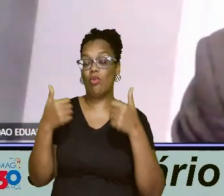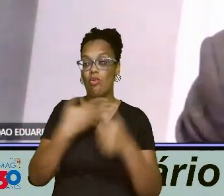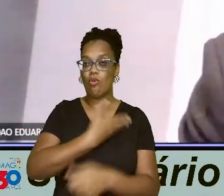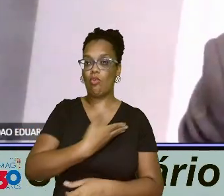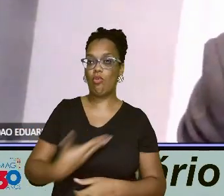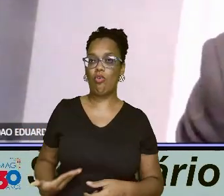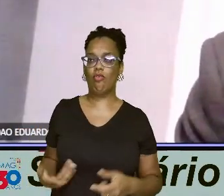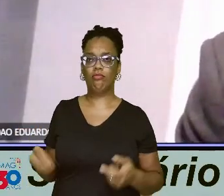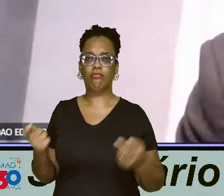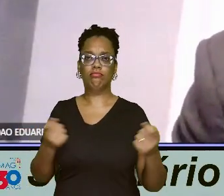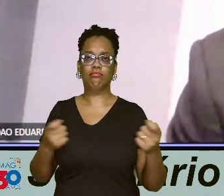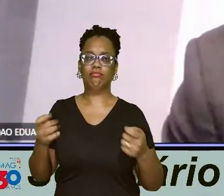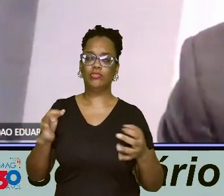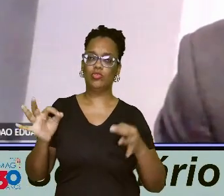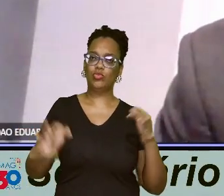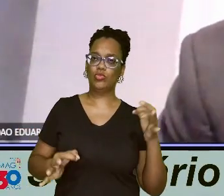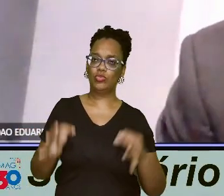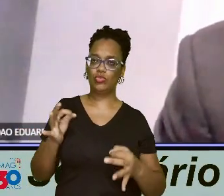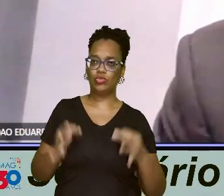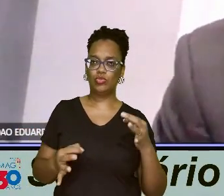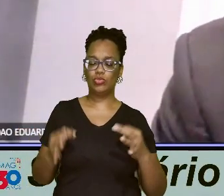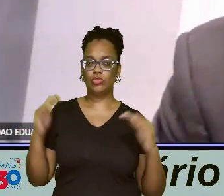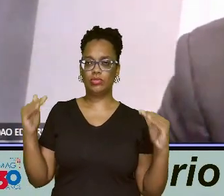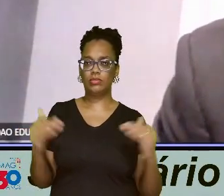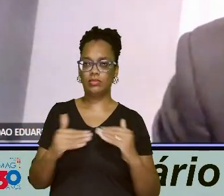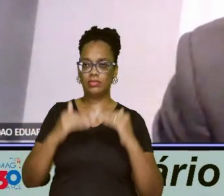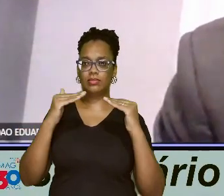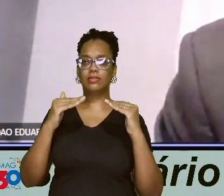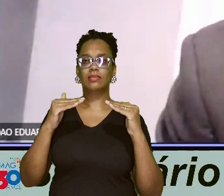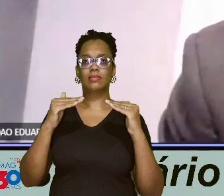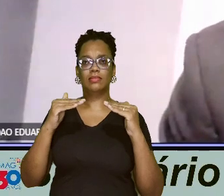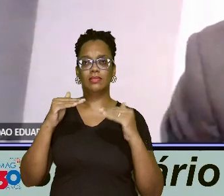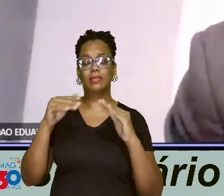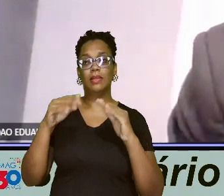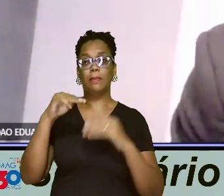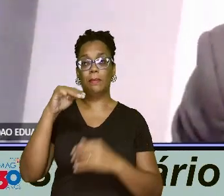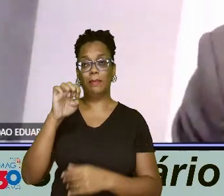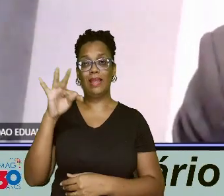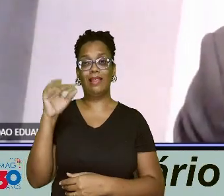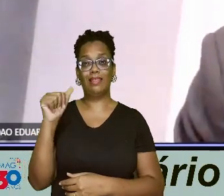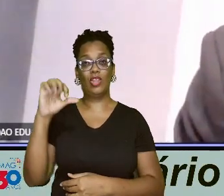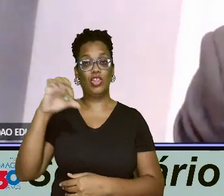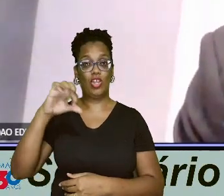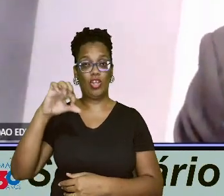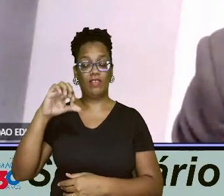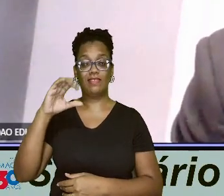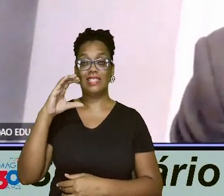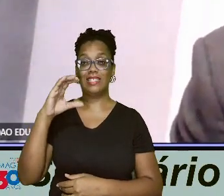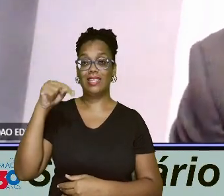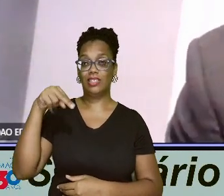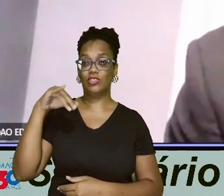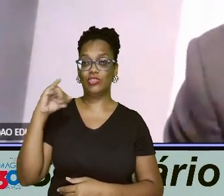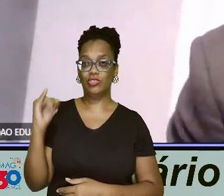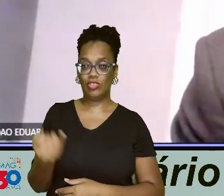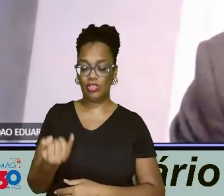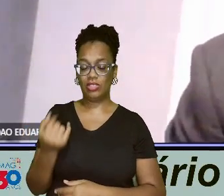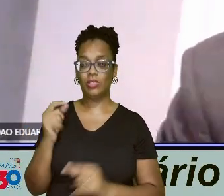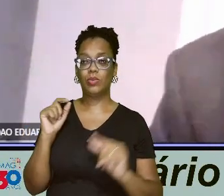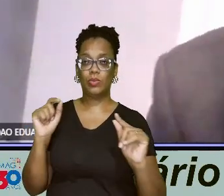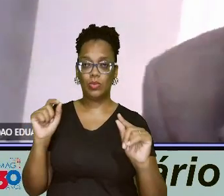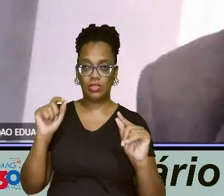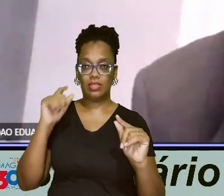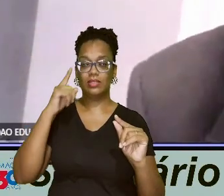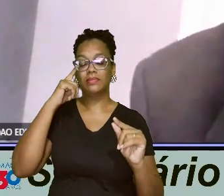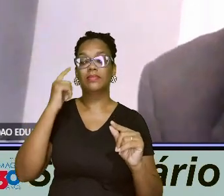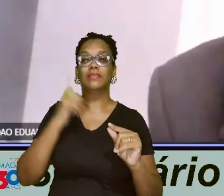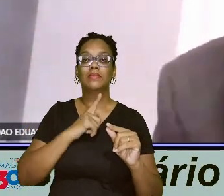do judiciário, de acordo com a meta 9 do CNJ, que com o objetivo de